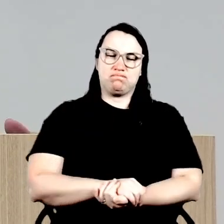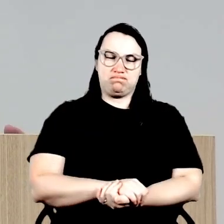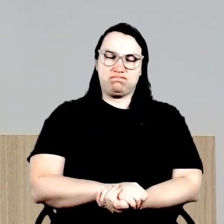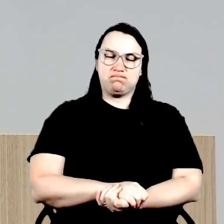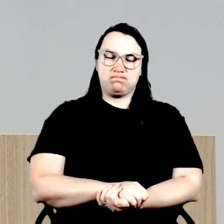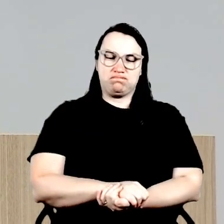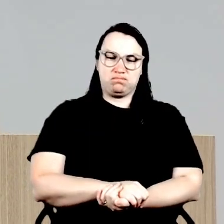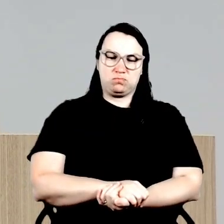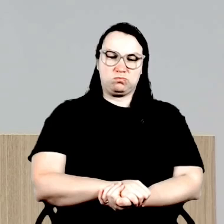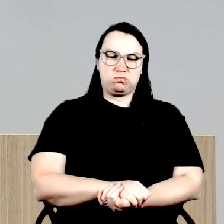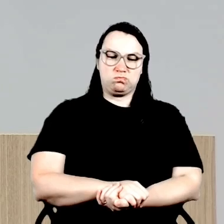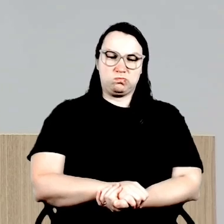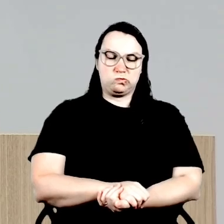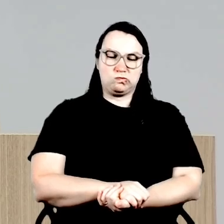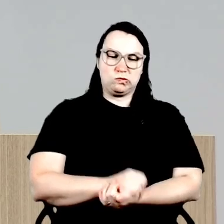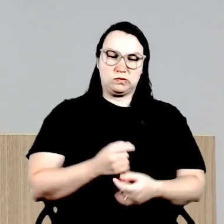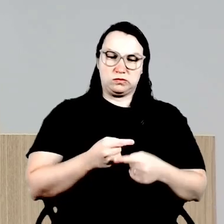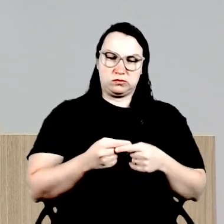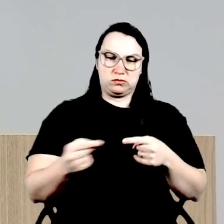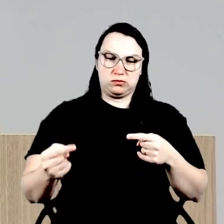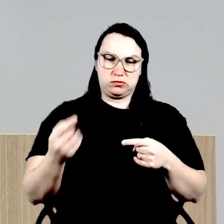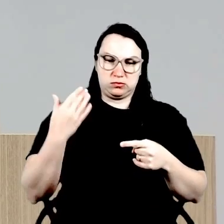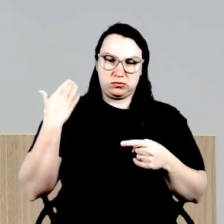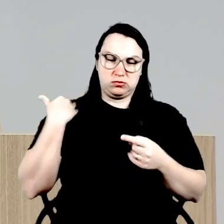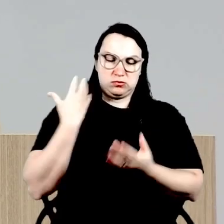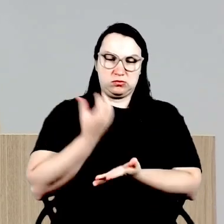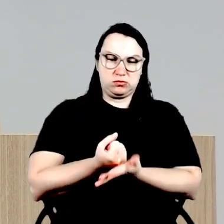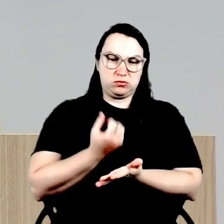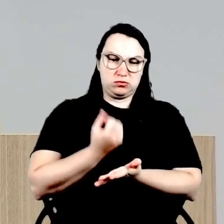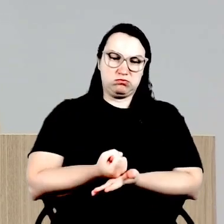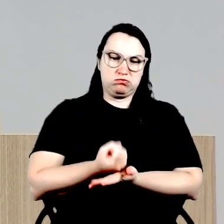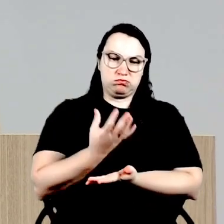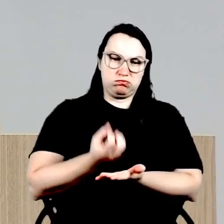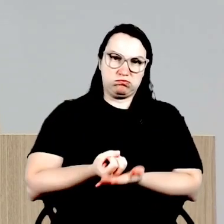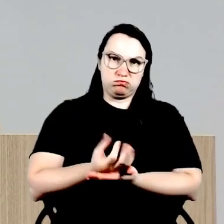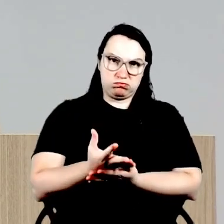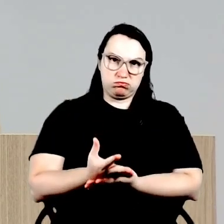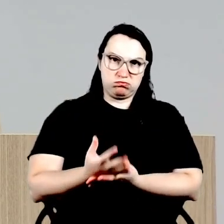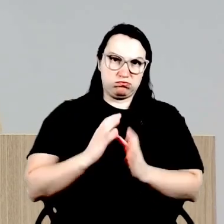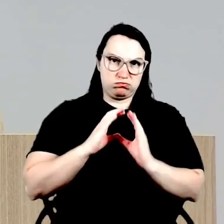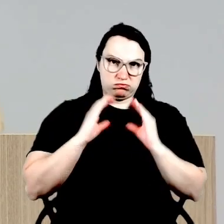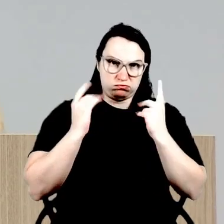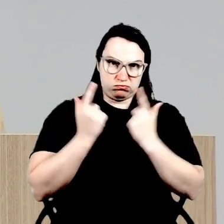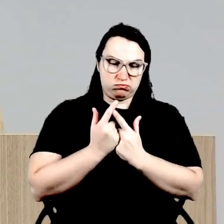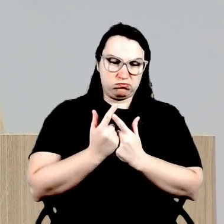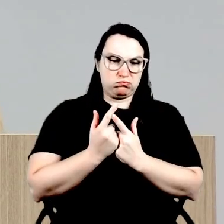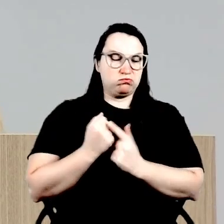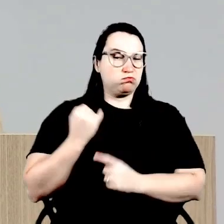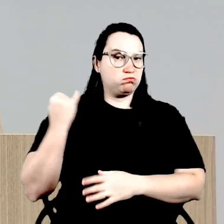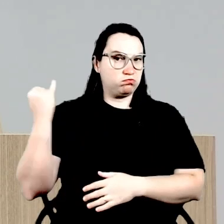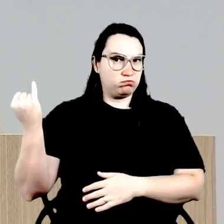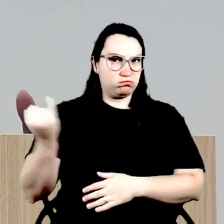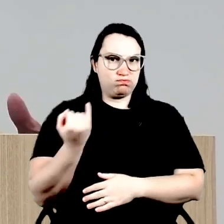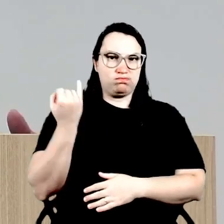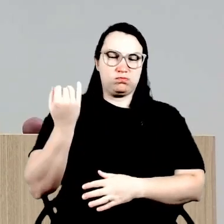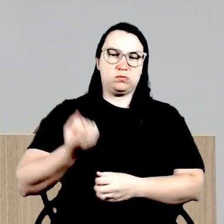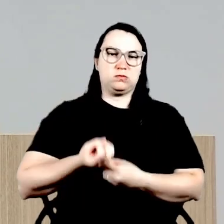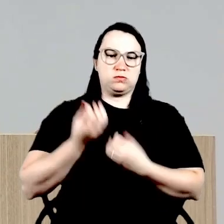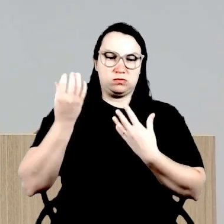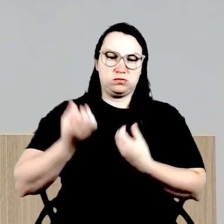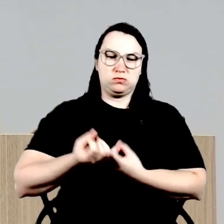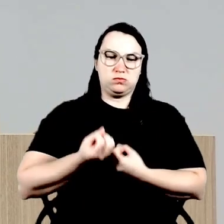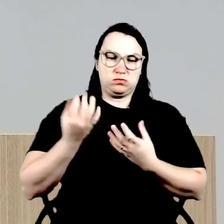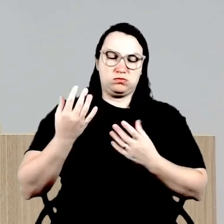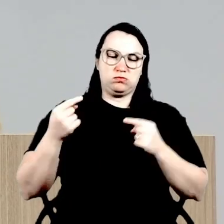aí a semana passada o podcast da Câmara, da qual foi bastante importante essas informações que se